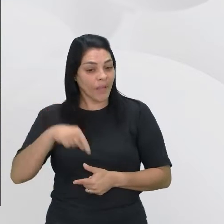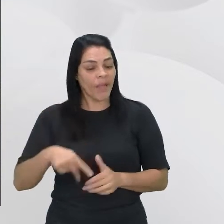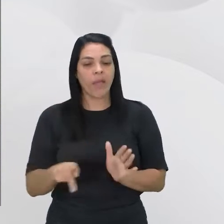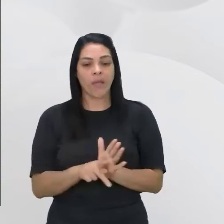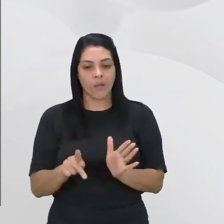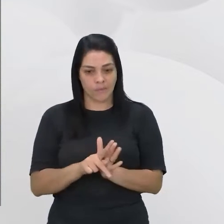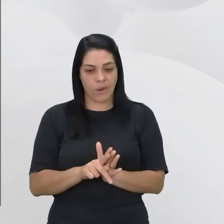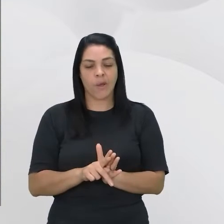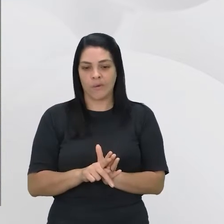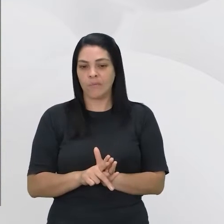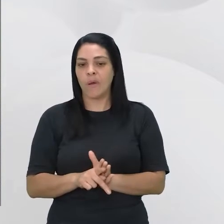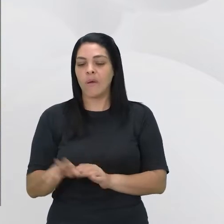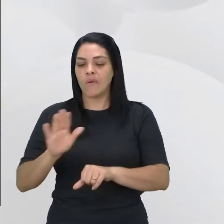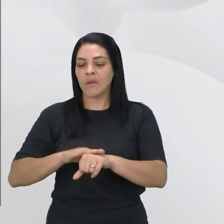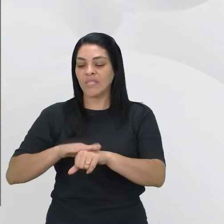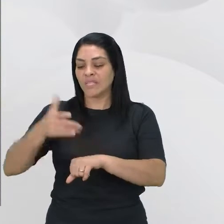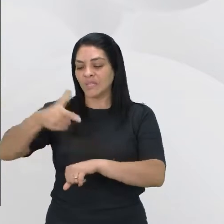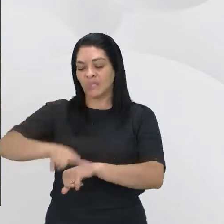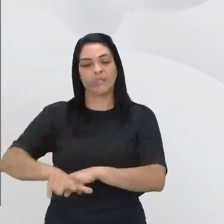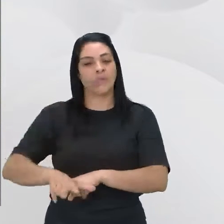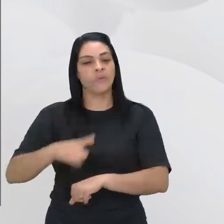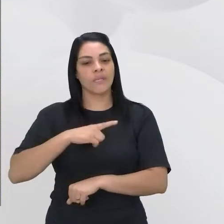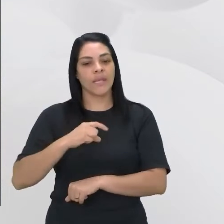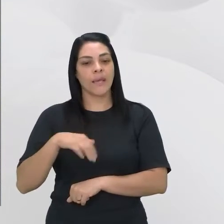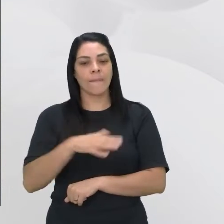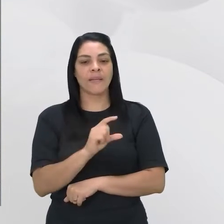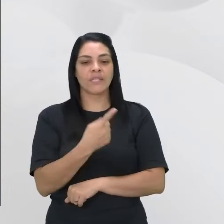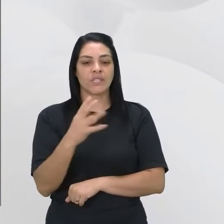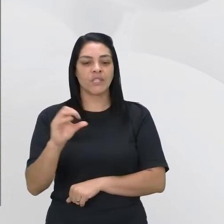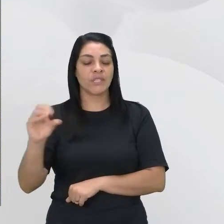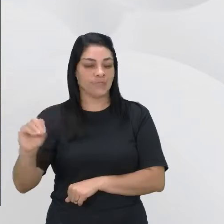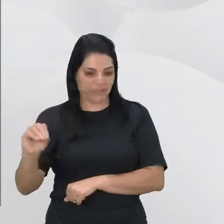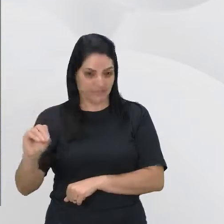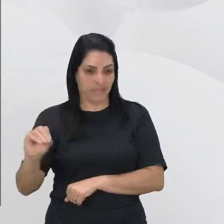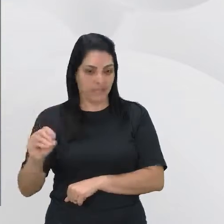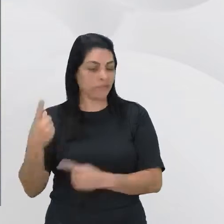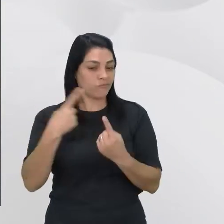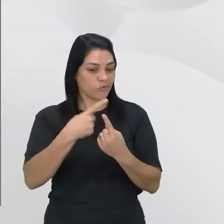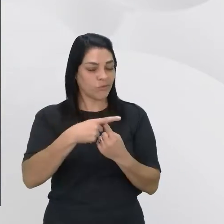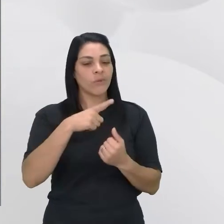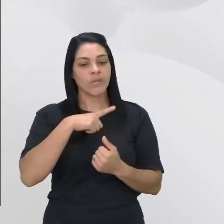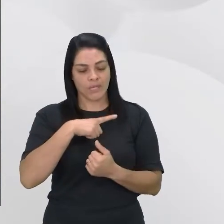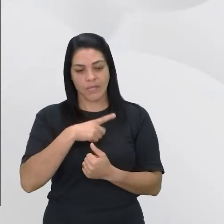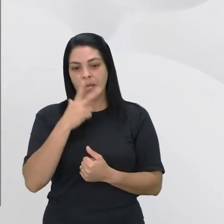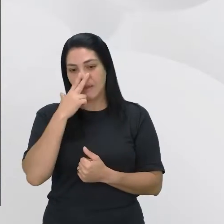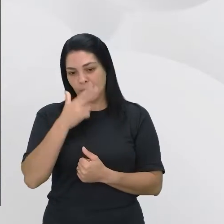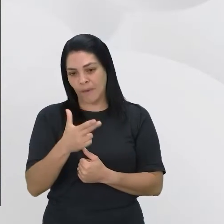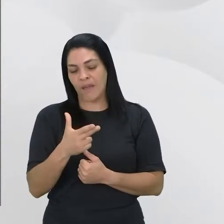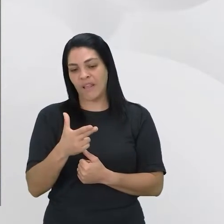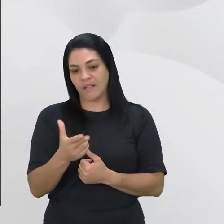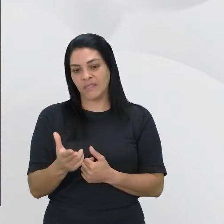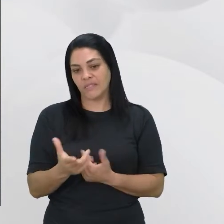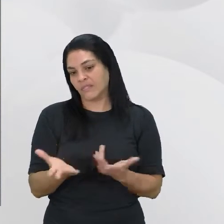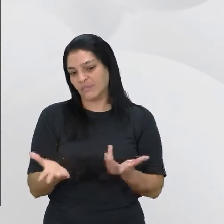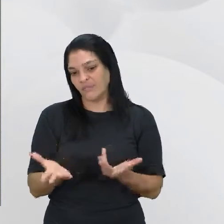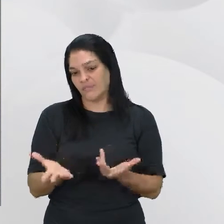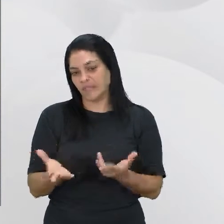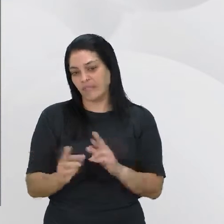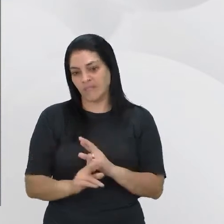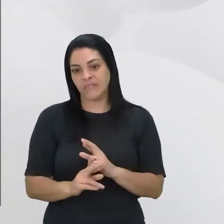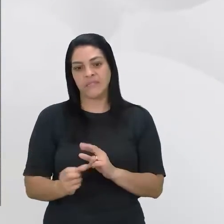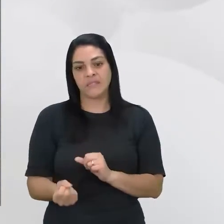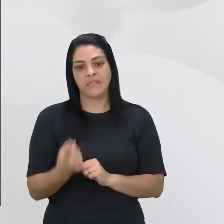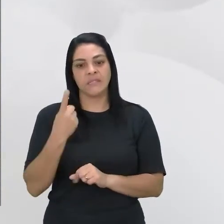um reflorestamento, restauração. Tem mais de 100 espécies de Mata Atlântica, né? Por mais que pareça um caos, a floresta é isso,